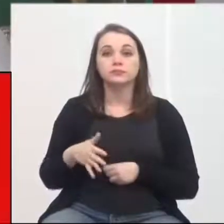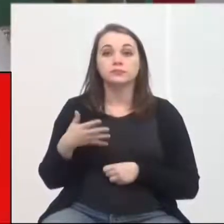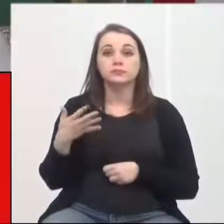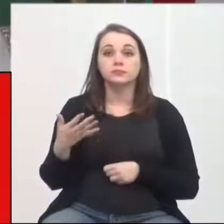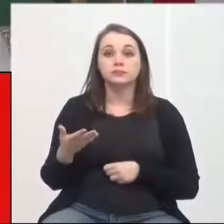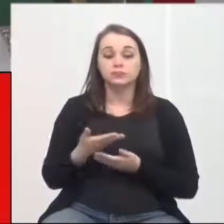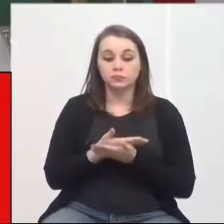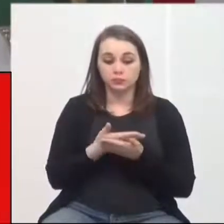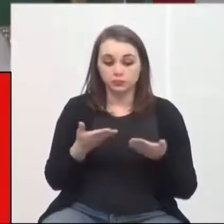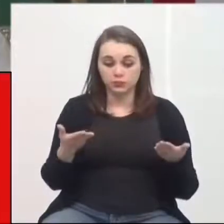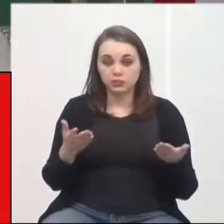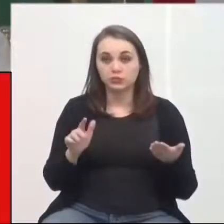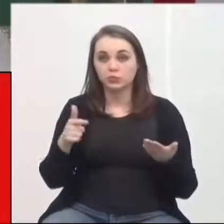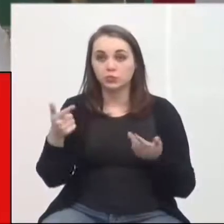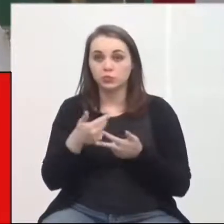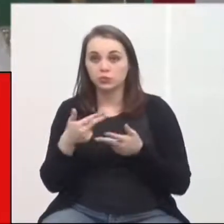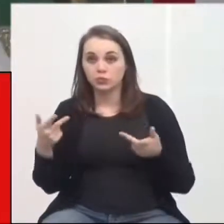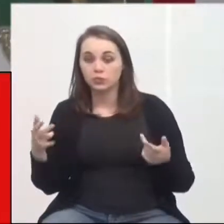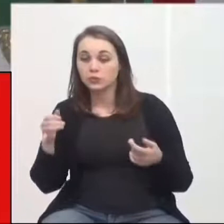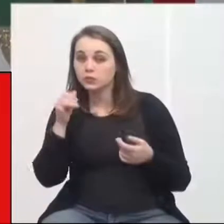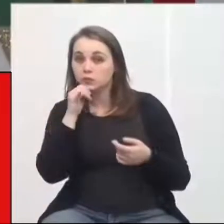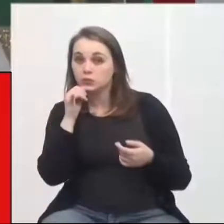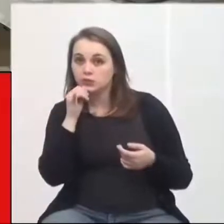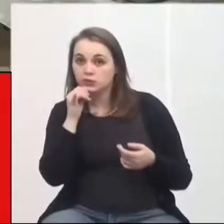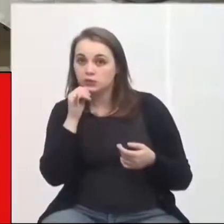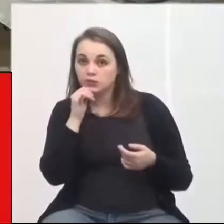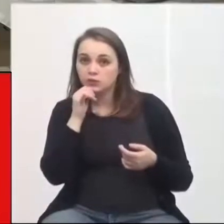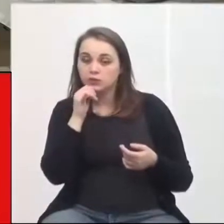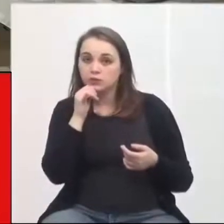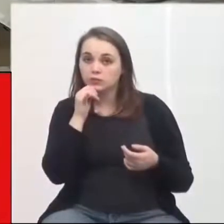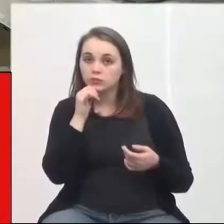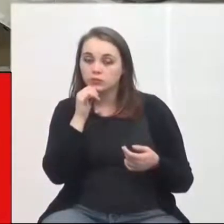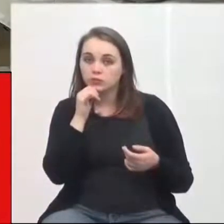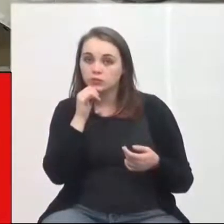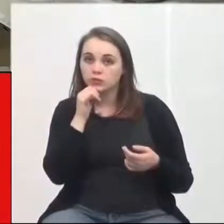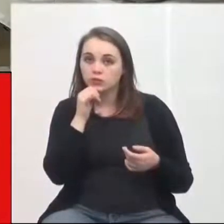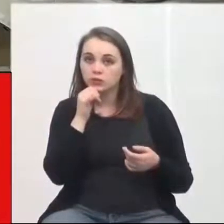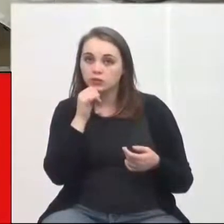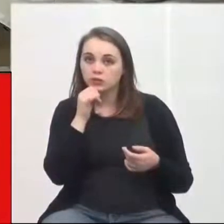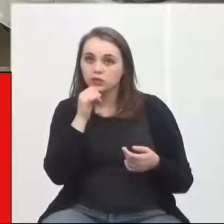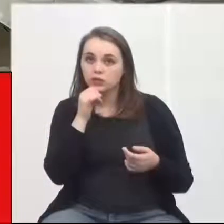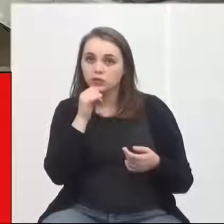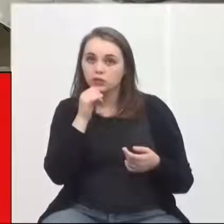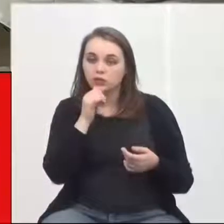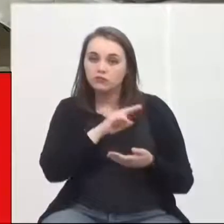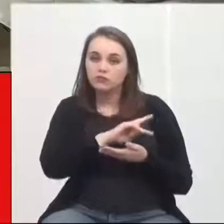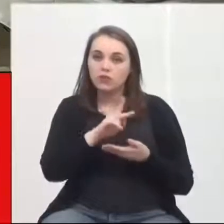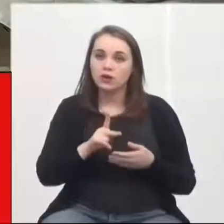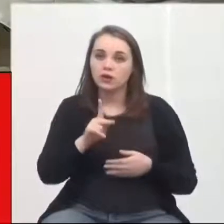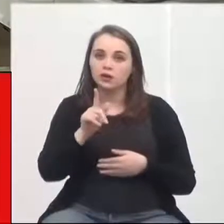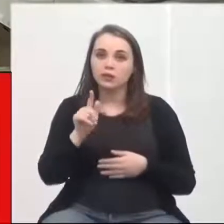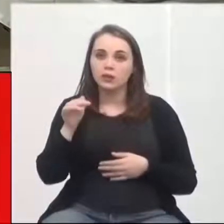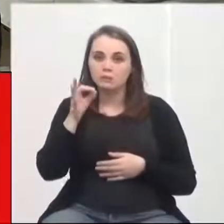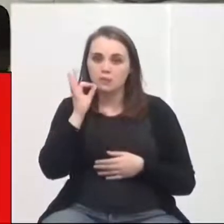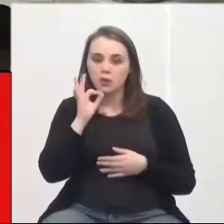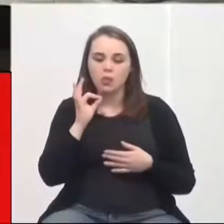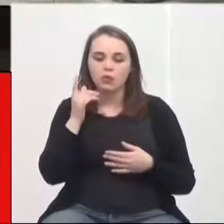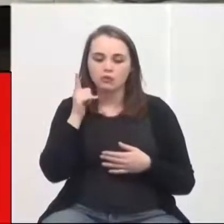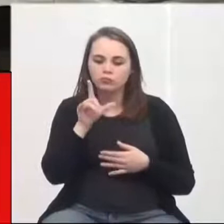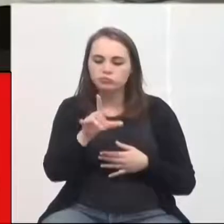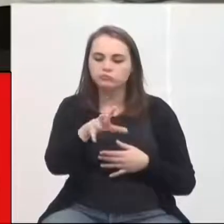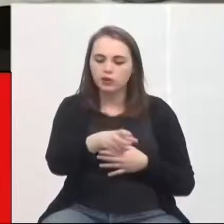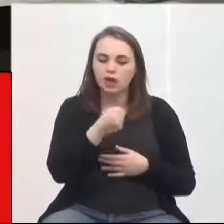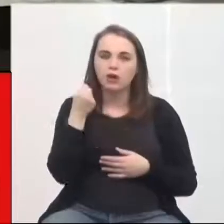por este e outros atos, como, por exemplo, tirar de circulação dezenas de quilos de maconha e a